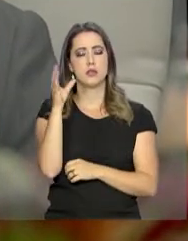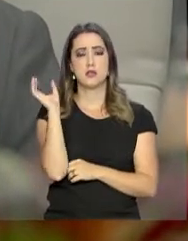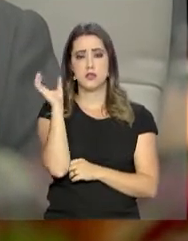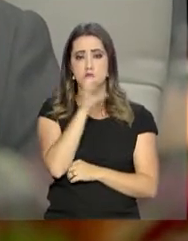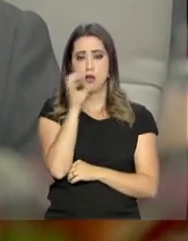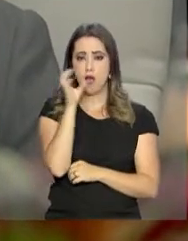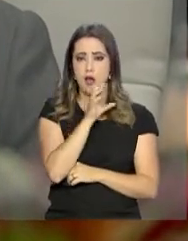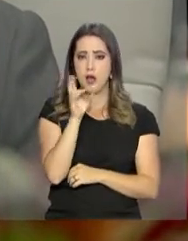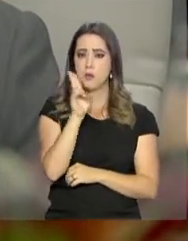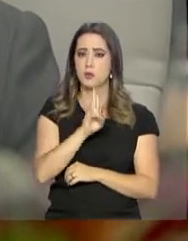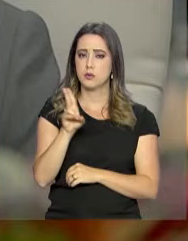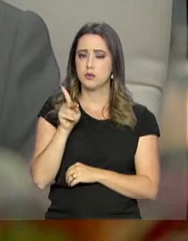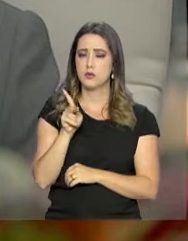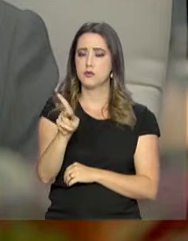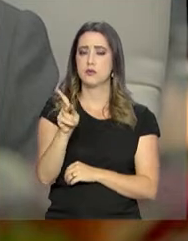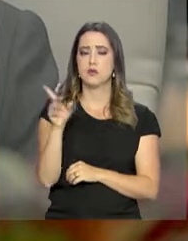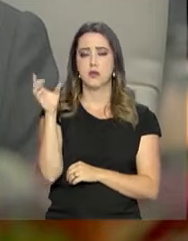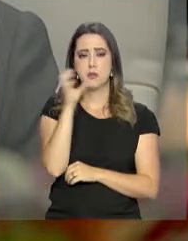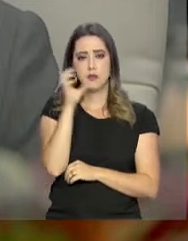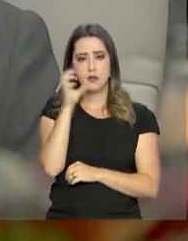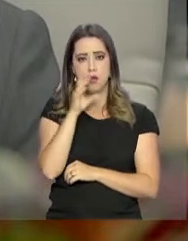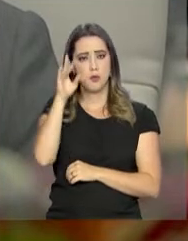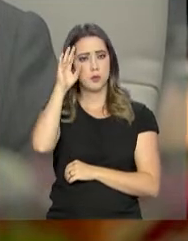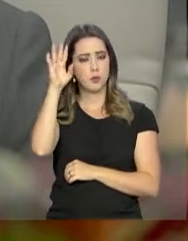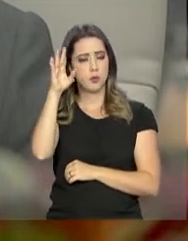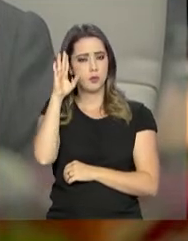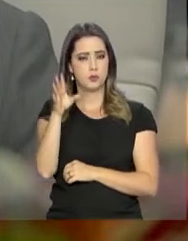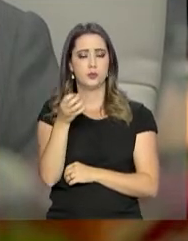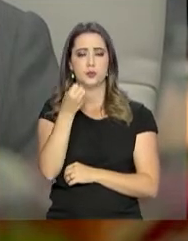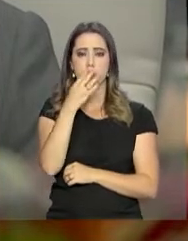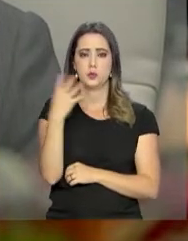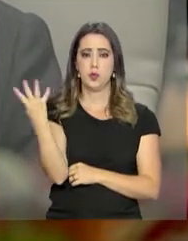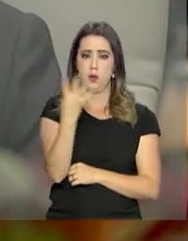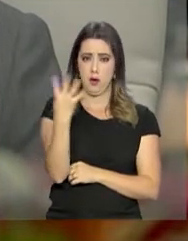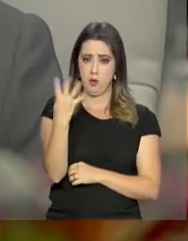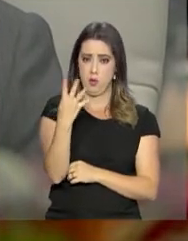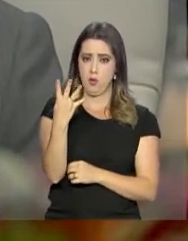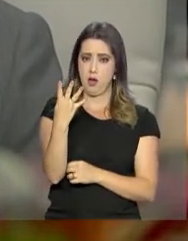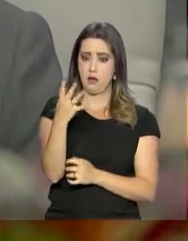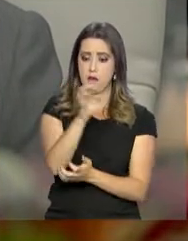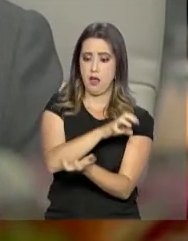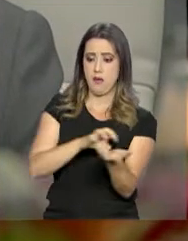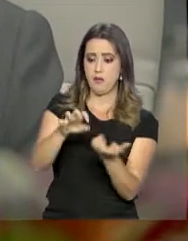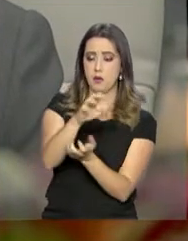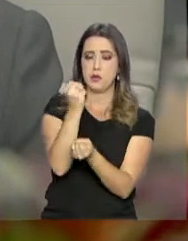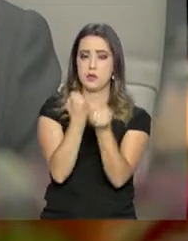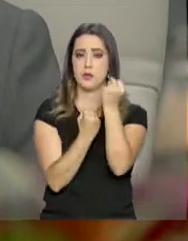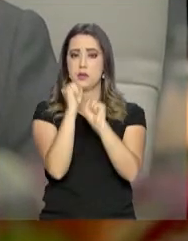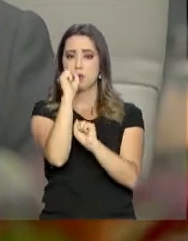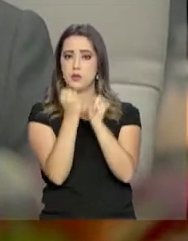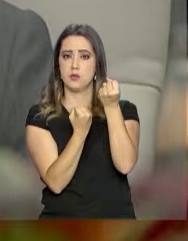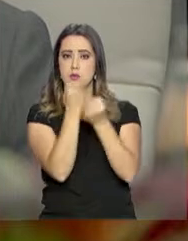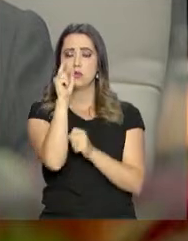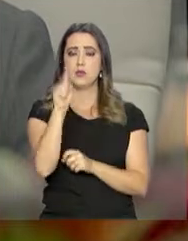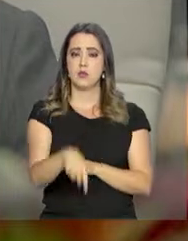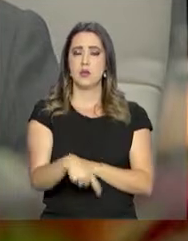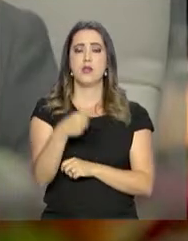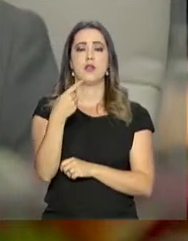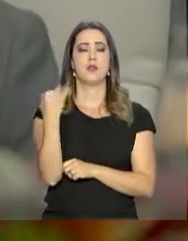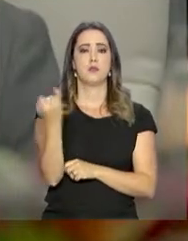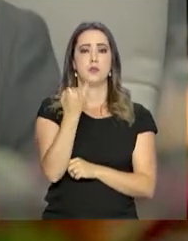ágil e criativa. Com a quarta revolução industrial, é essa capacidade que traz